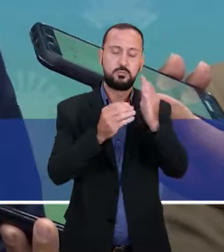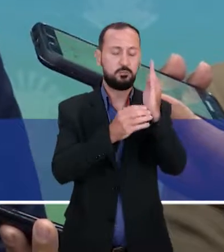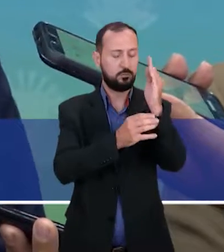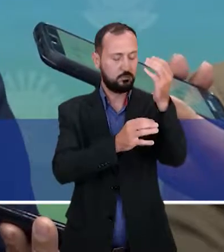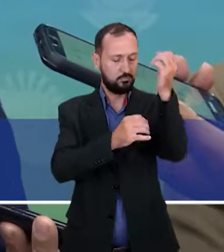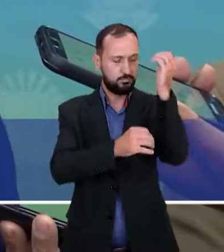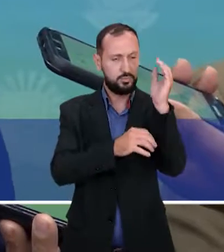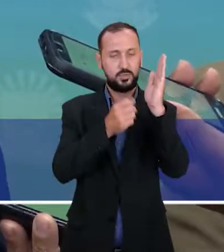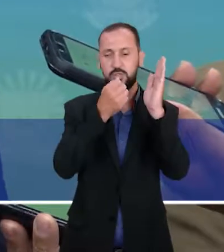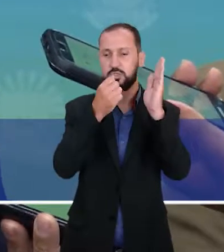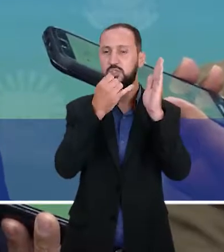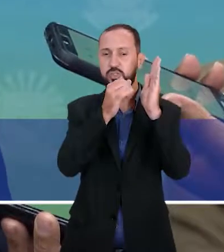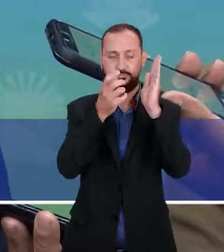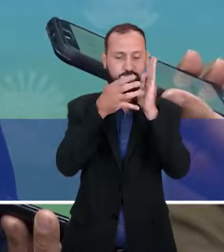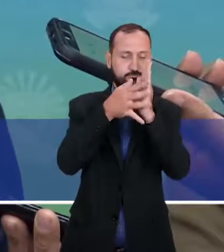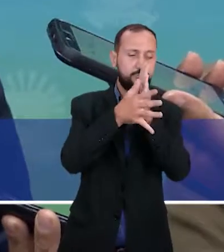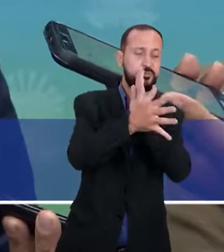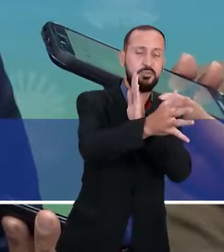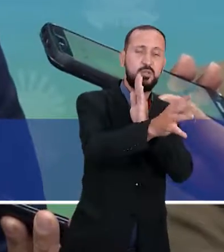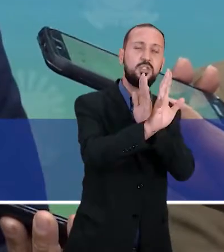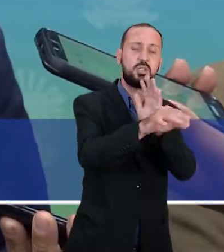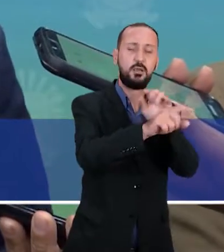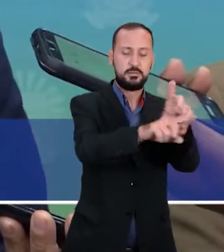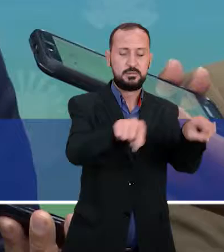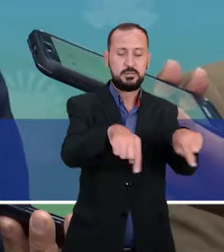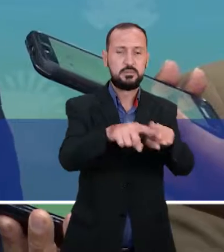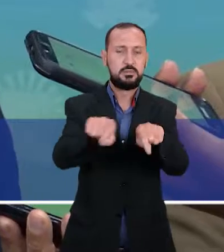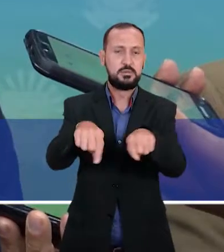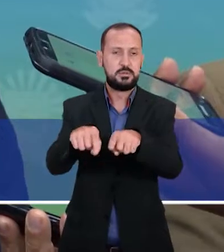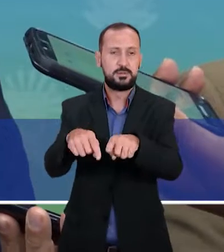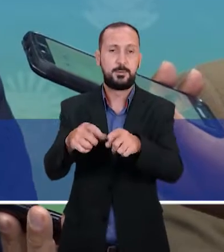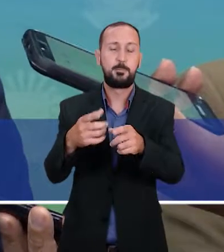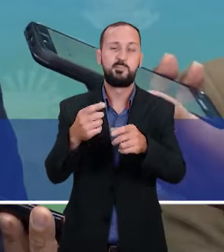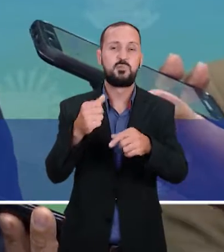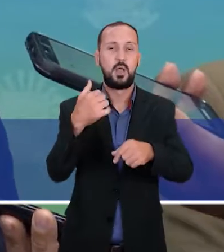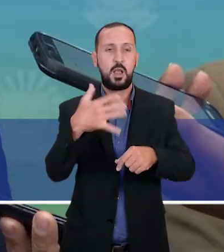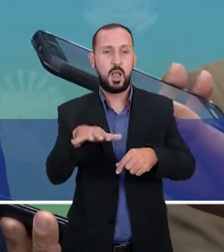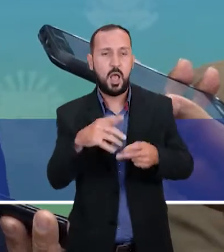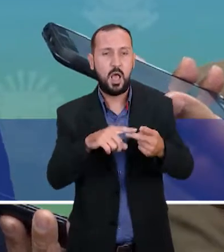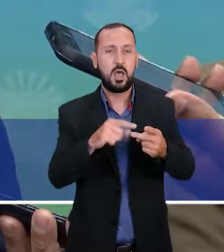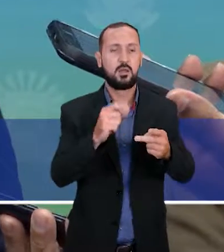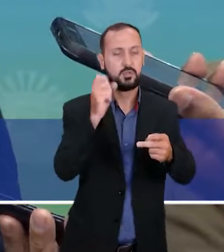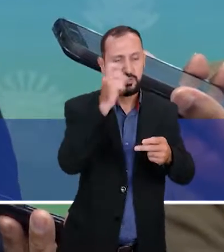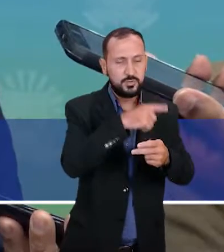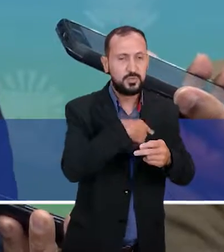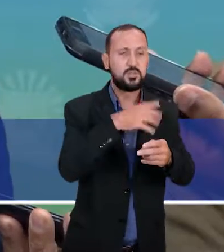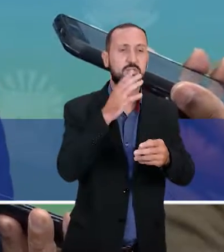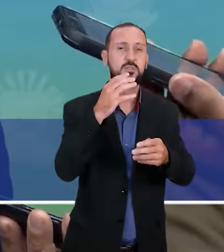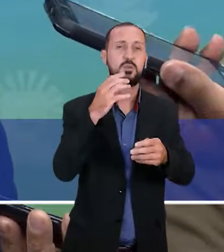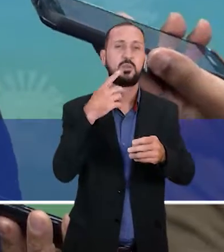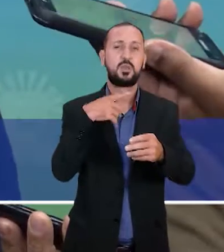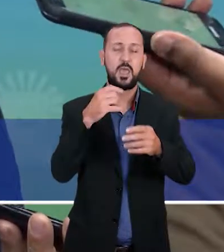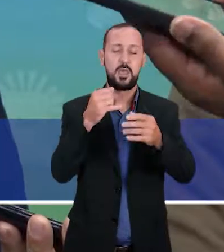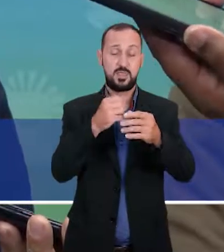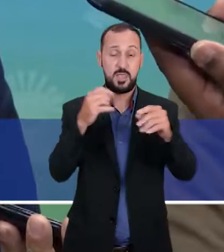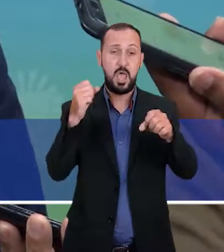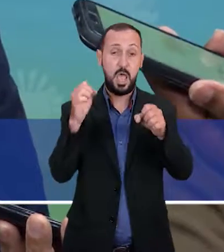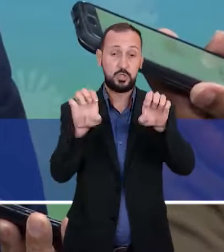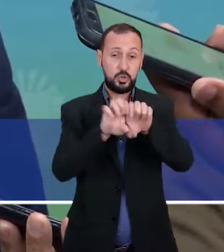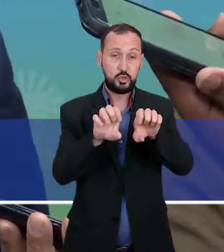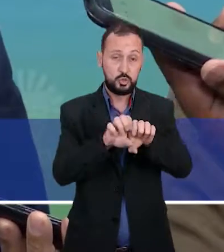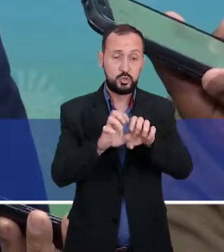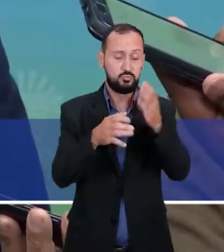colocou a energia em vários loteamentos, ou seja, o mais caro, o mais difícil, quer ter a